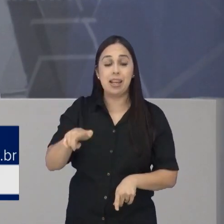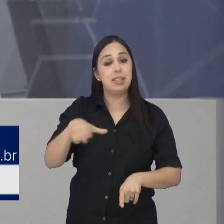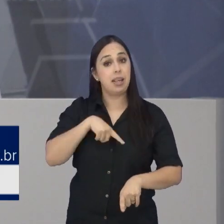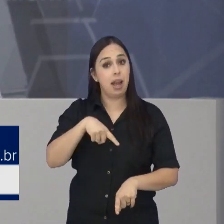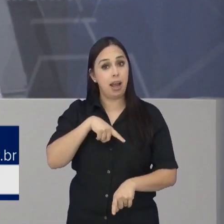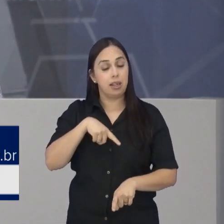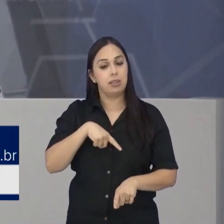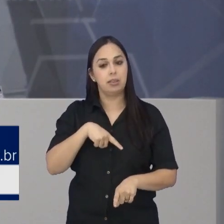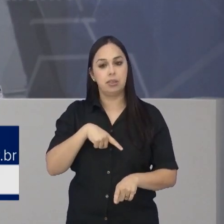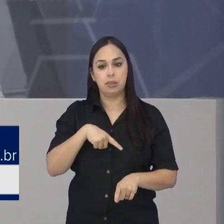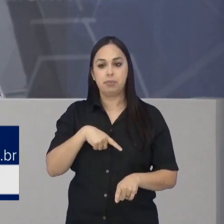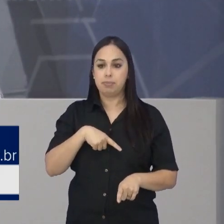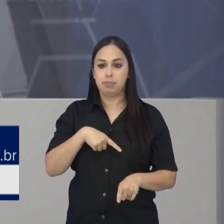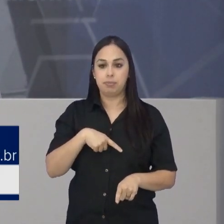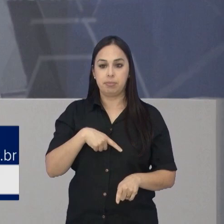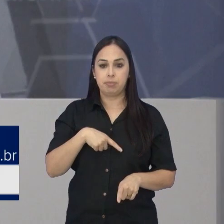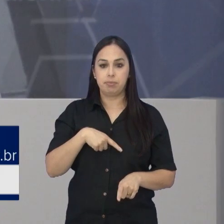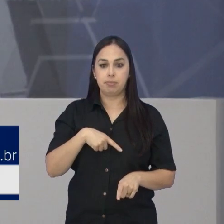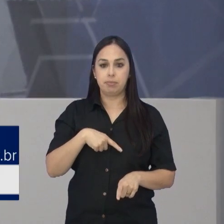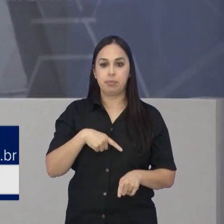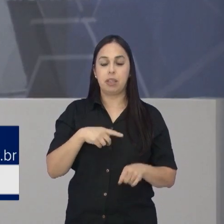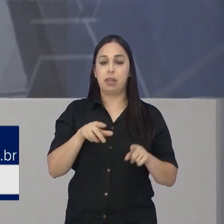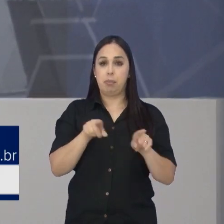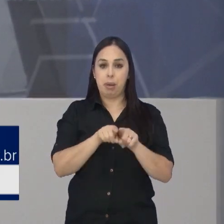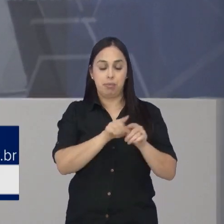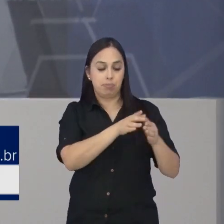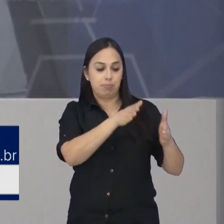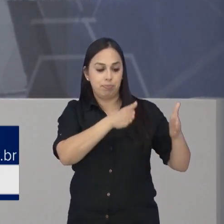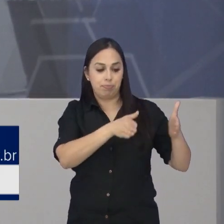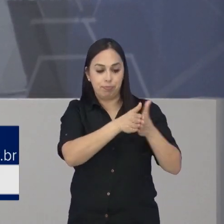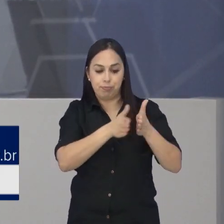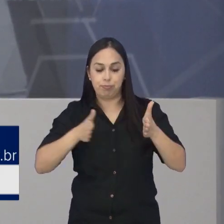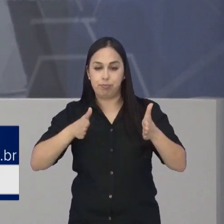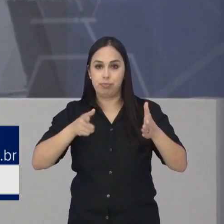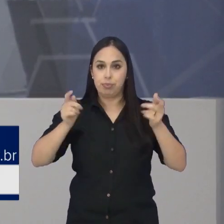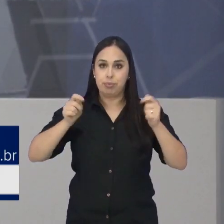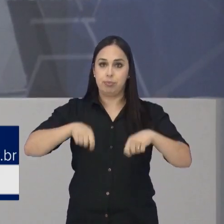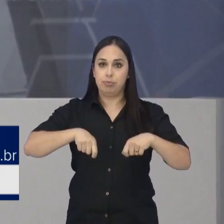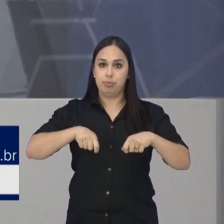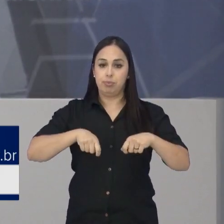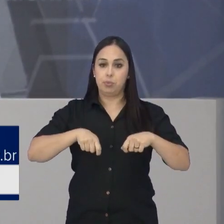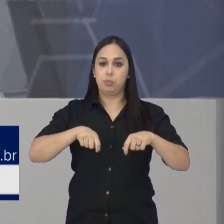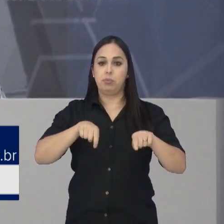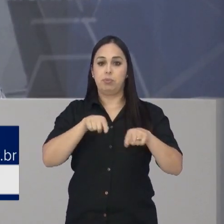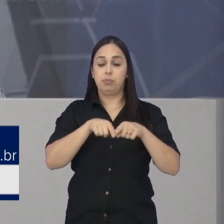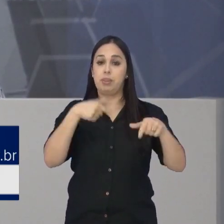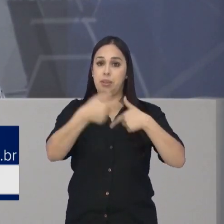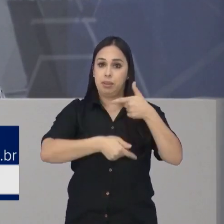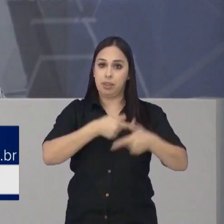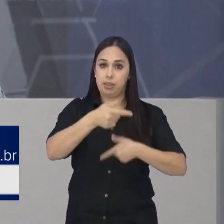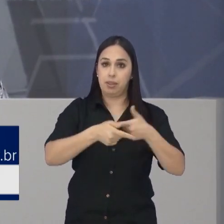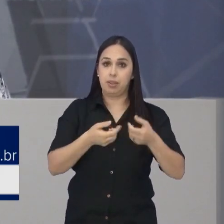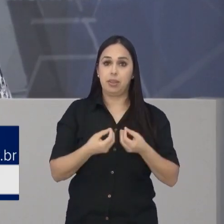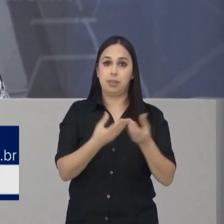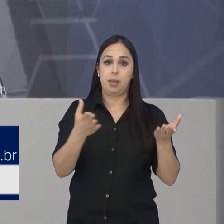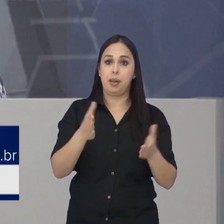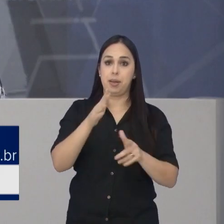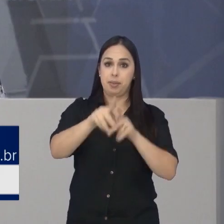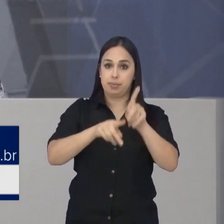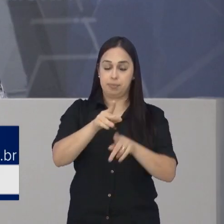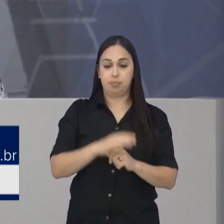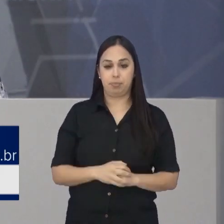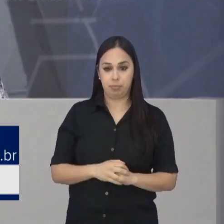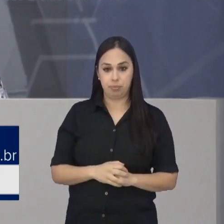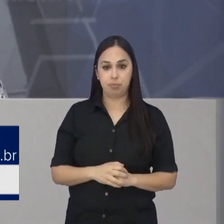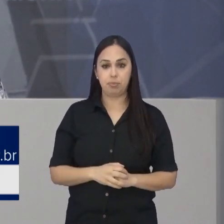quanto à promoção da manutenção e a eficiência também dos serviços à população.